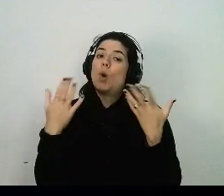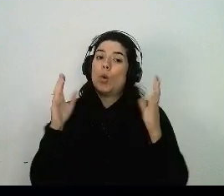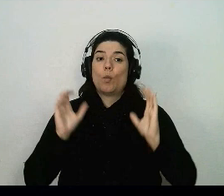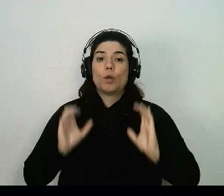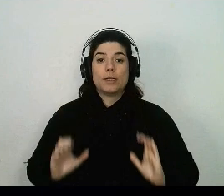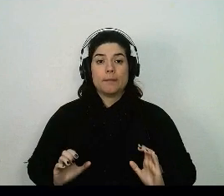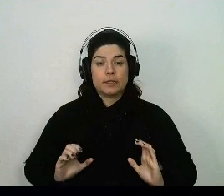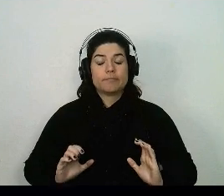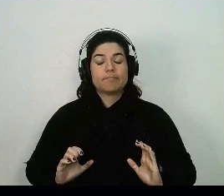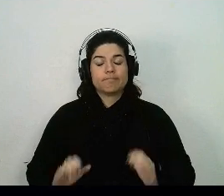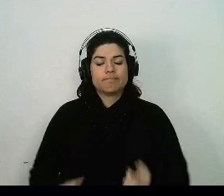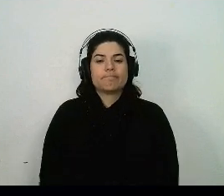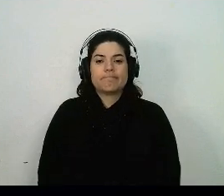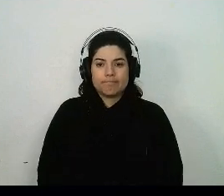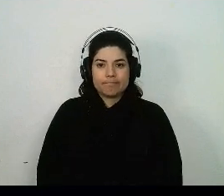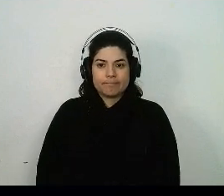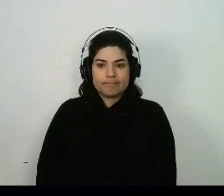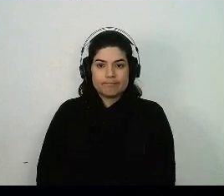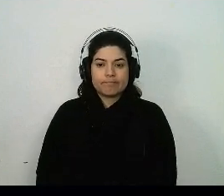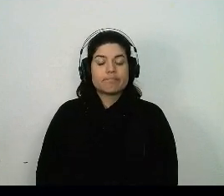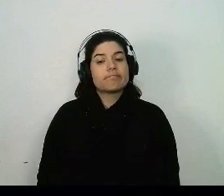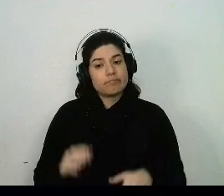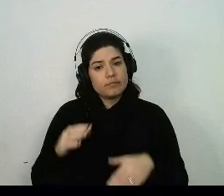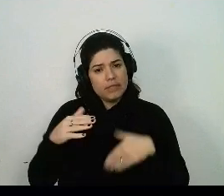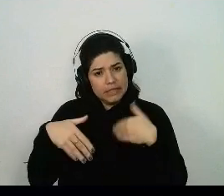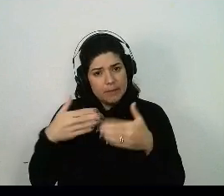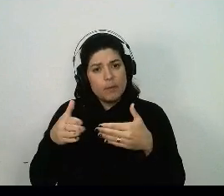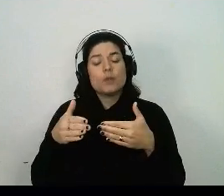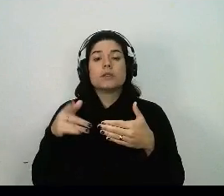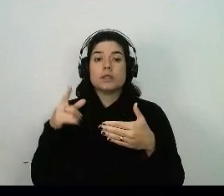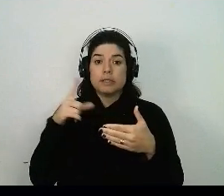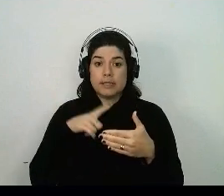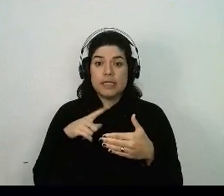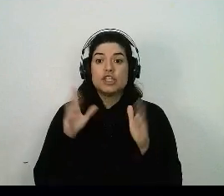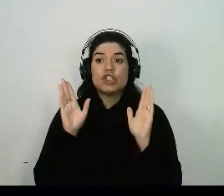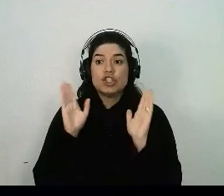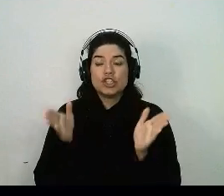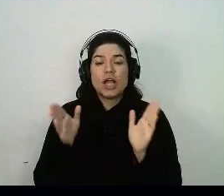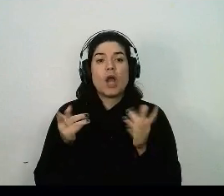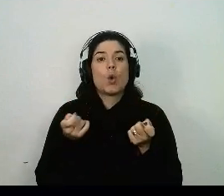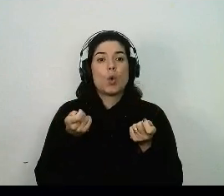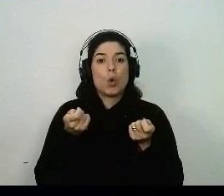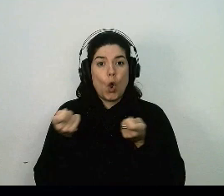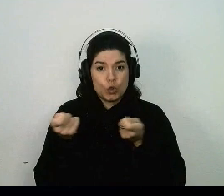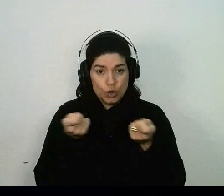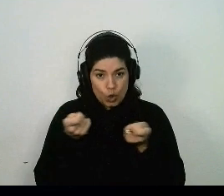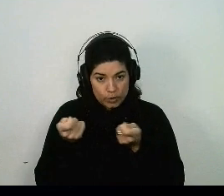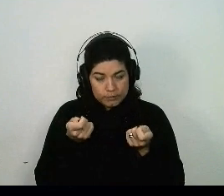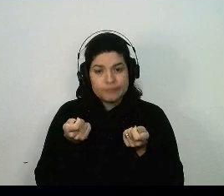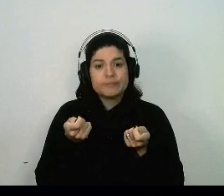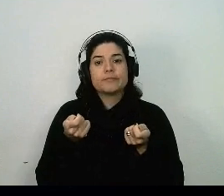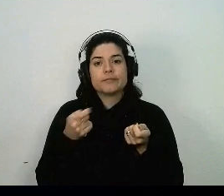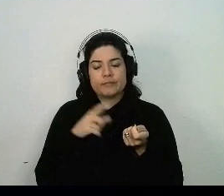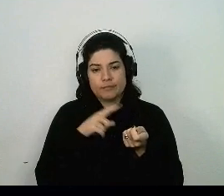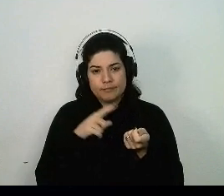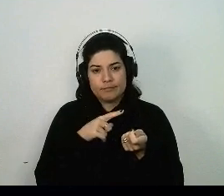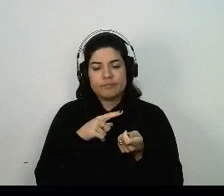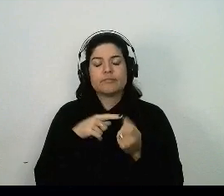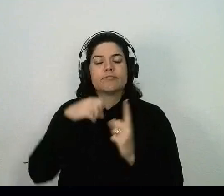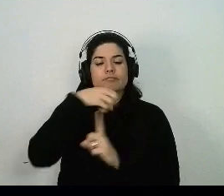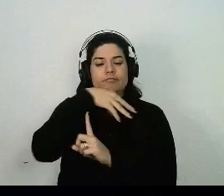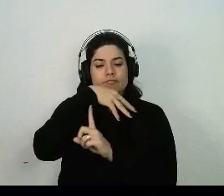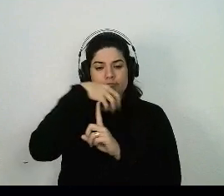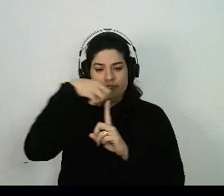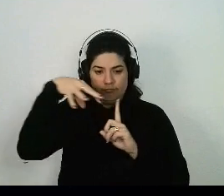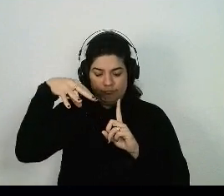teria. E depois disso, a partir do momento que eu tenho os controllers, que eu tenho a API e que eu tenho aqui